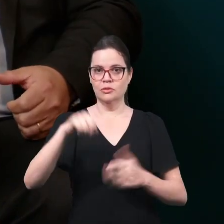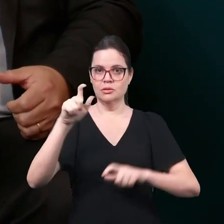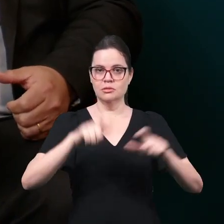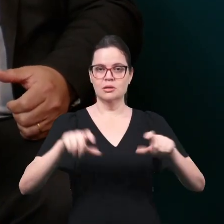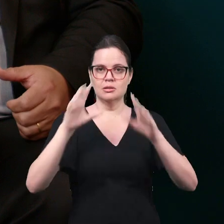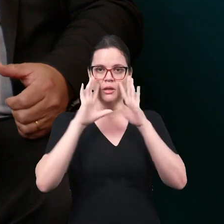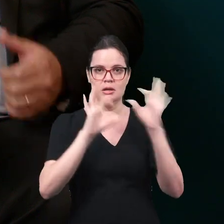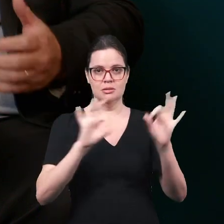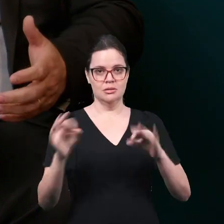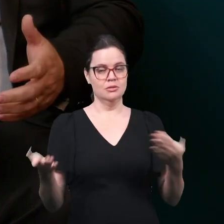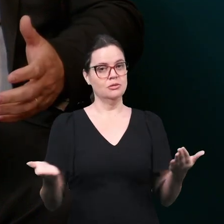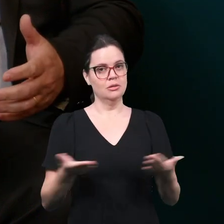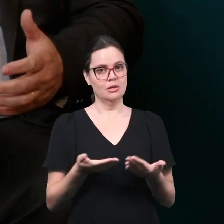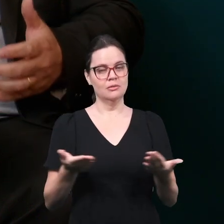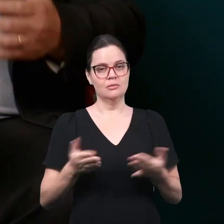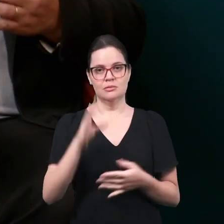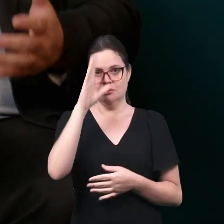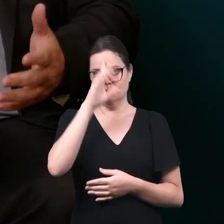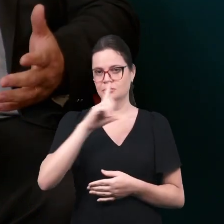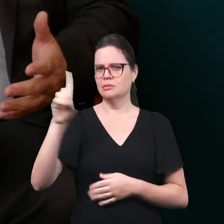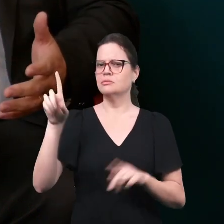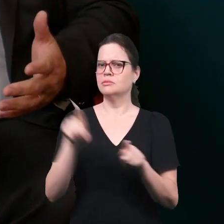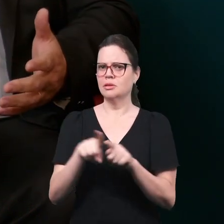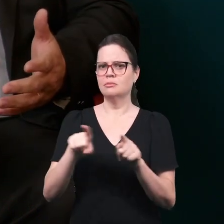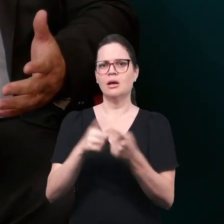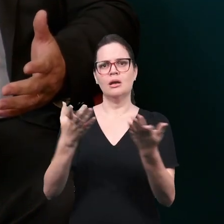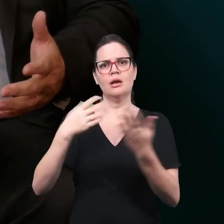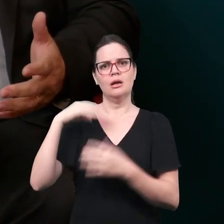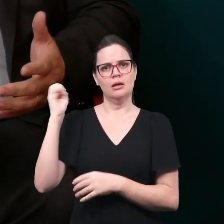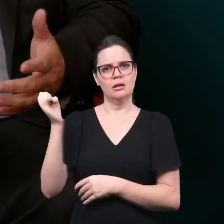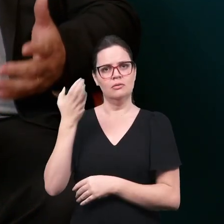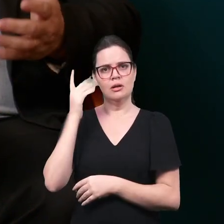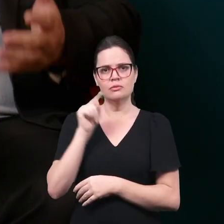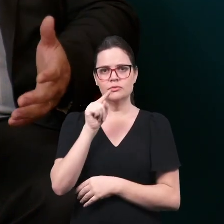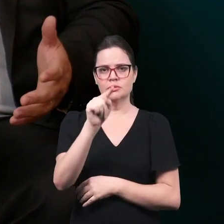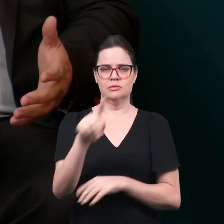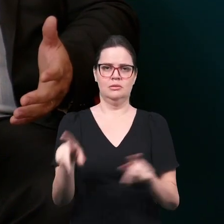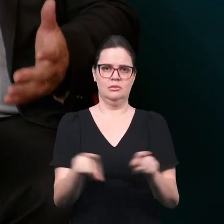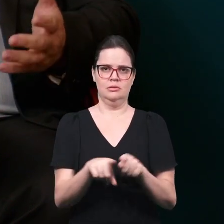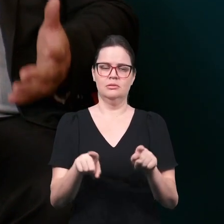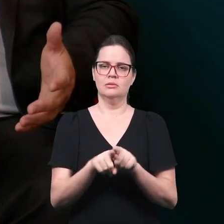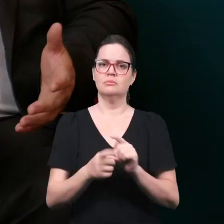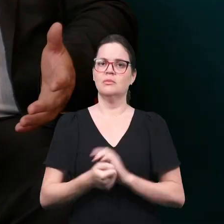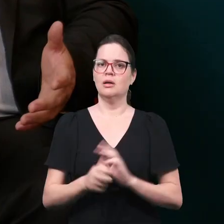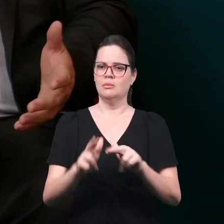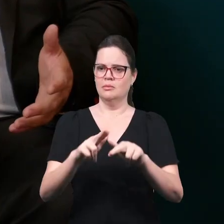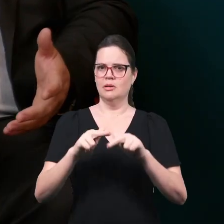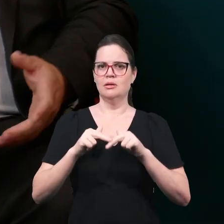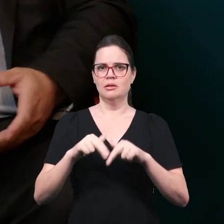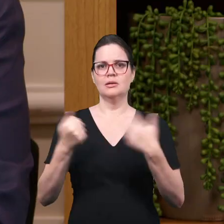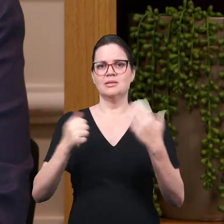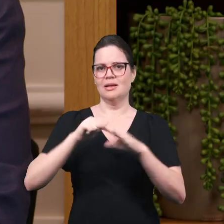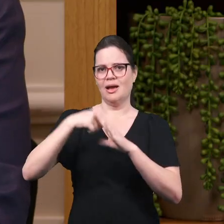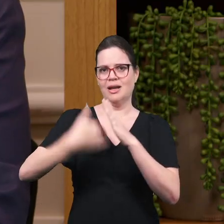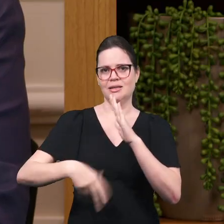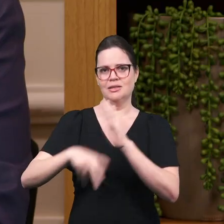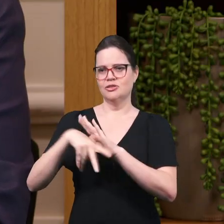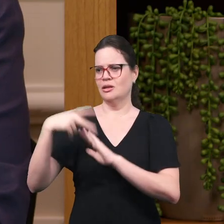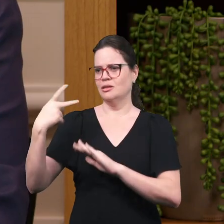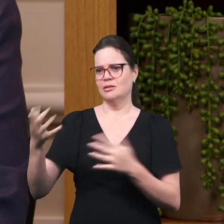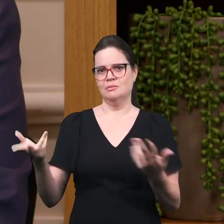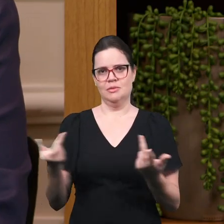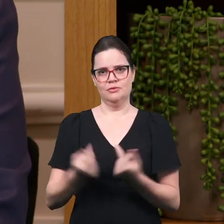hora, Deus, ele também quer se revelar a ti. Amém. Através desses atributos maravilhosos. Glória a